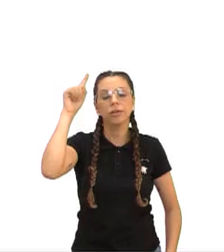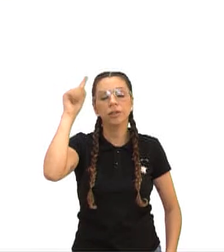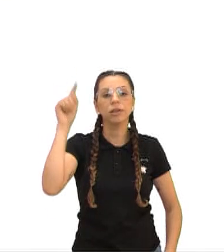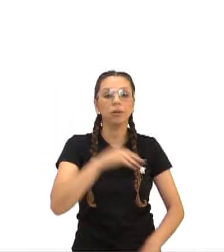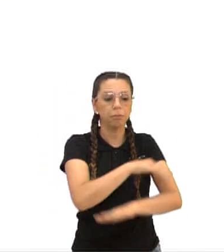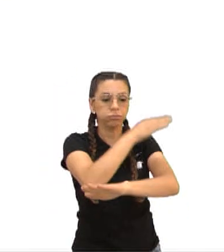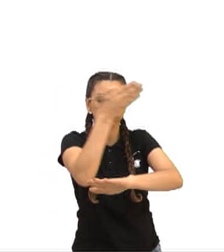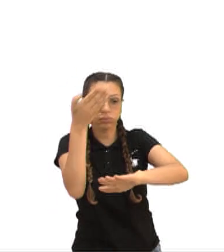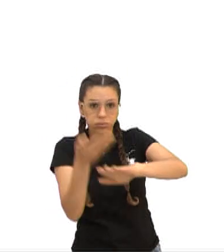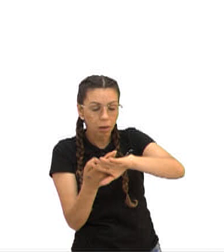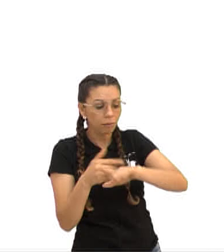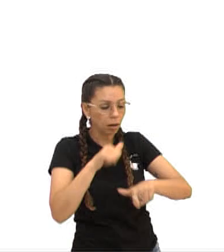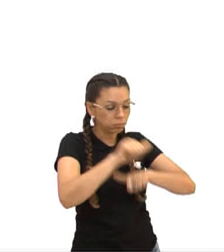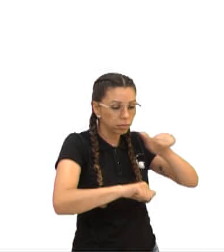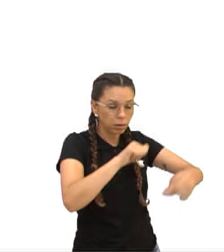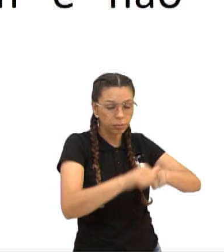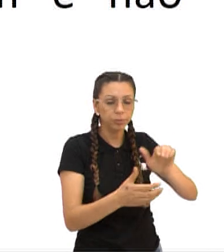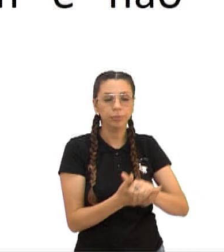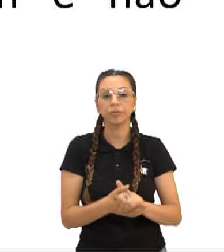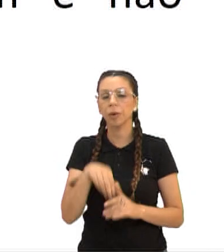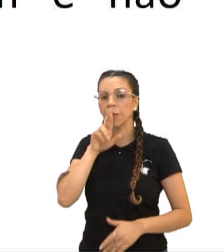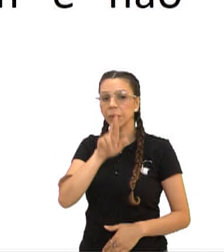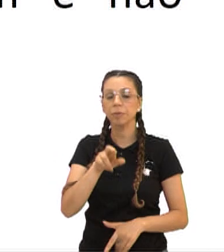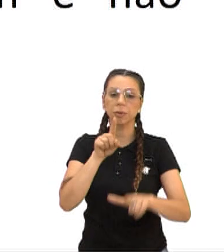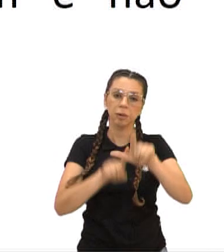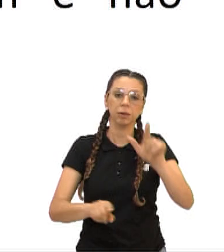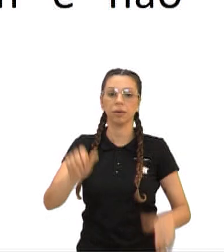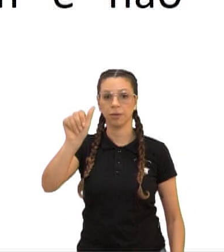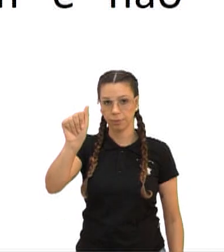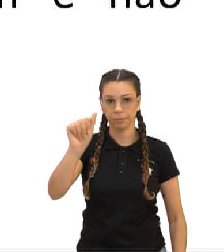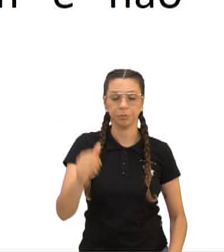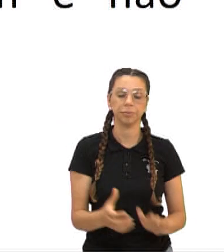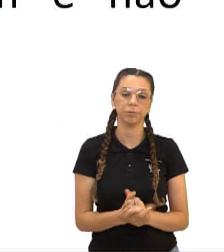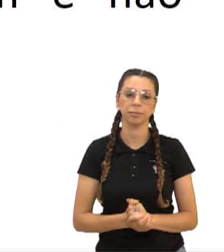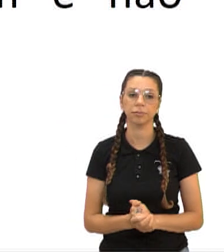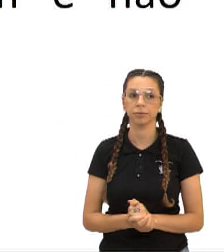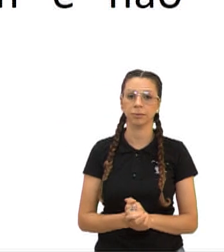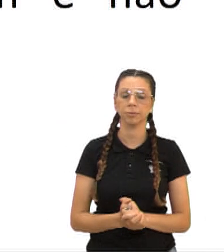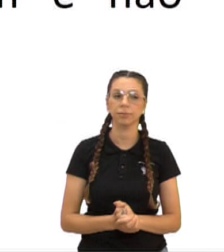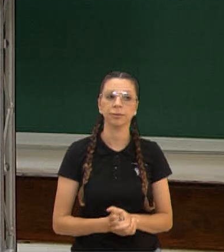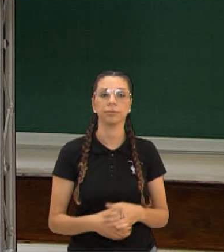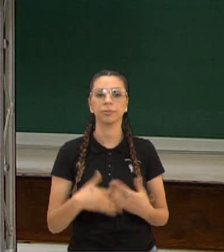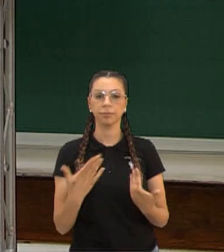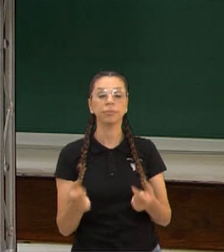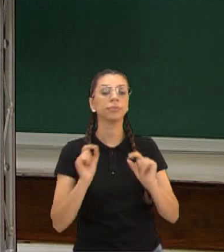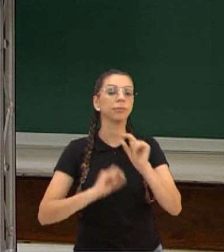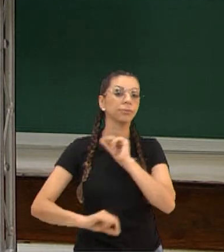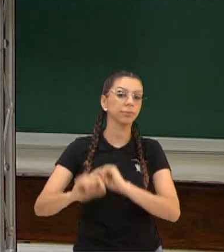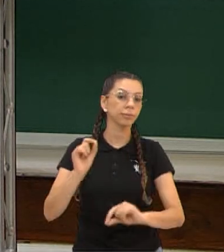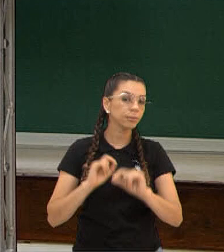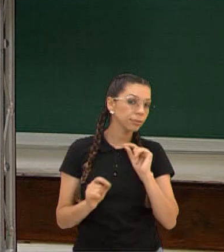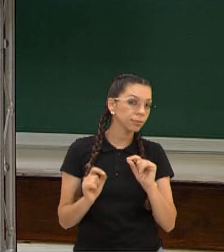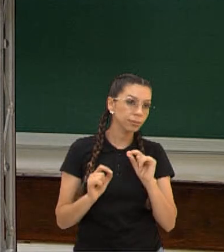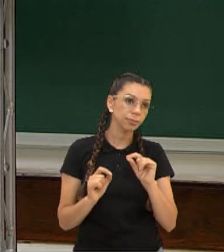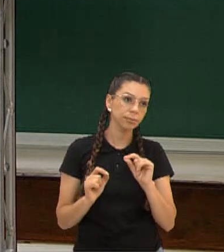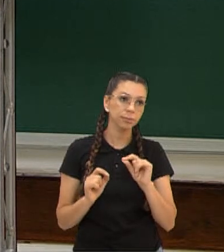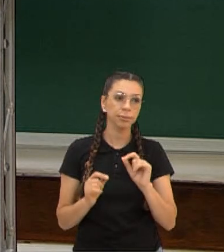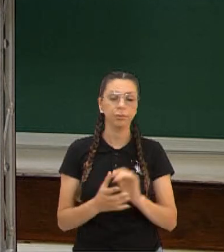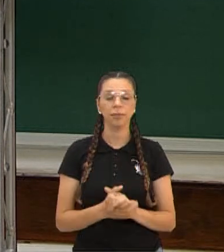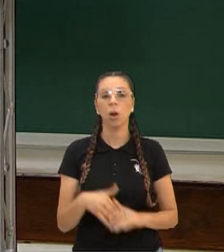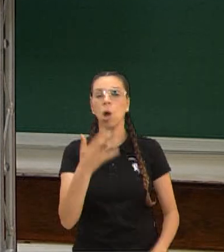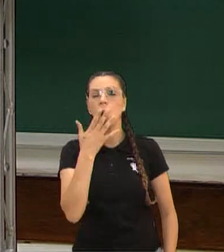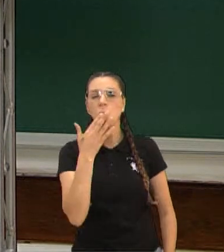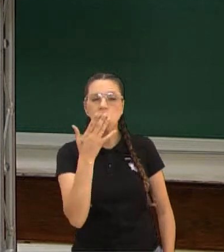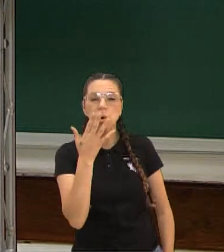a alternativa letra A, né, pessoal? Então, vamos lá. A cor bem trabalhada. Então, a gente vai trabalhar